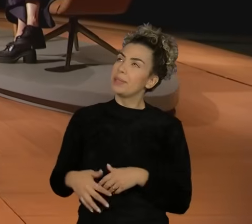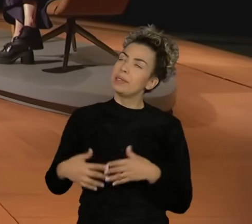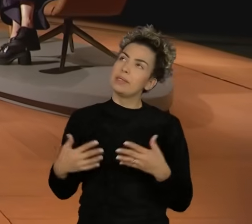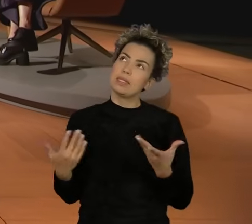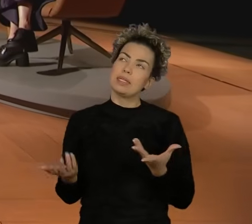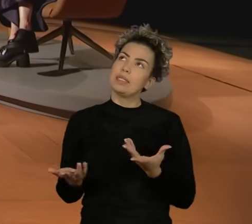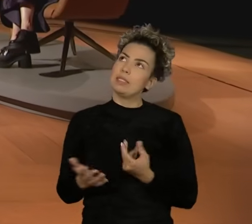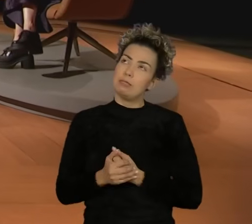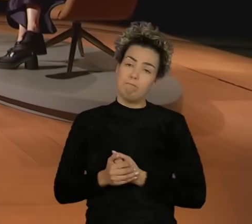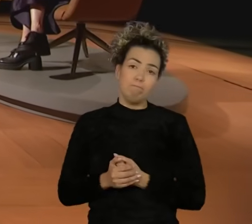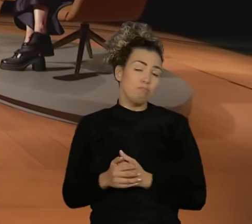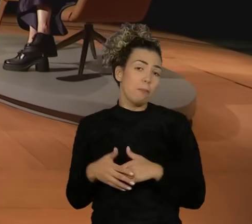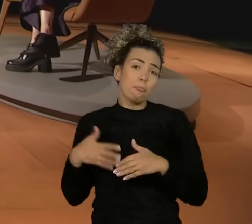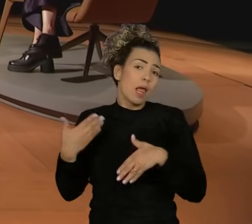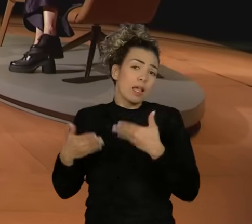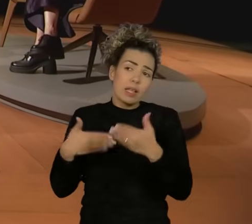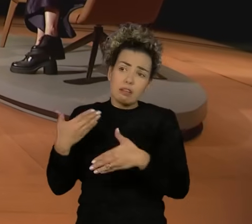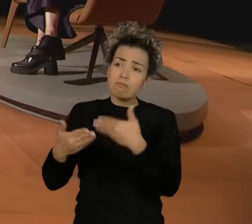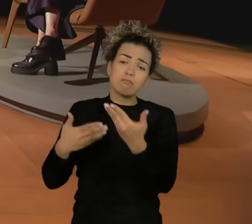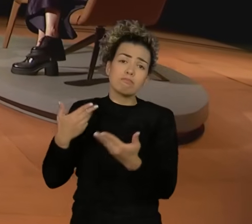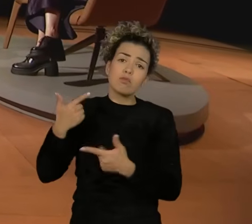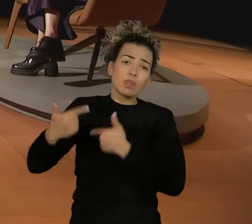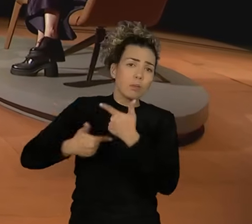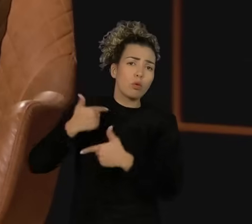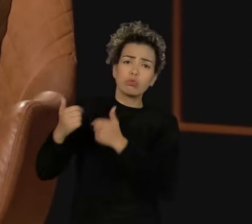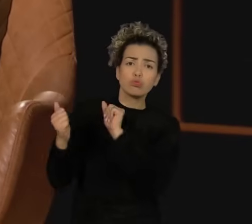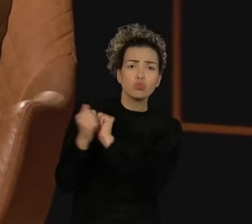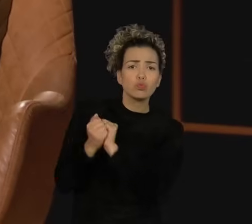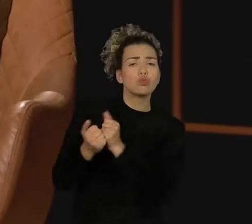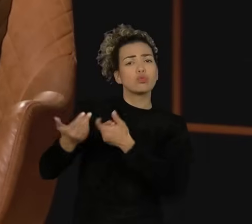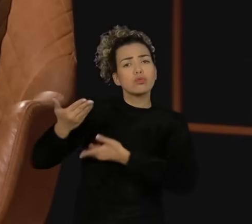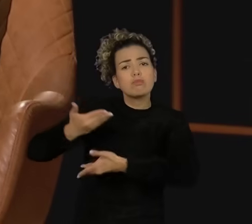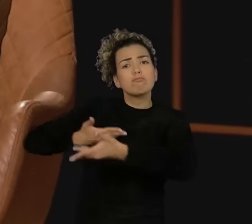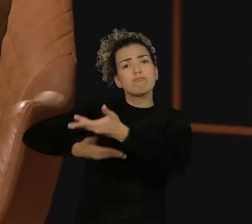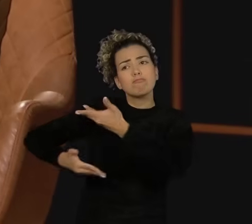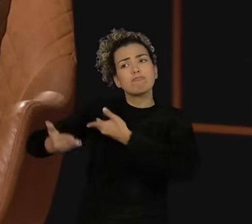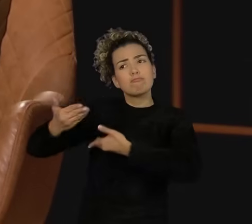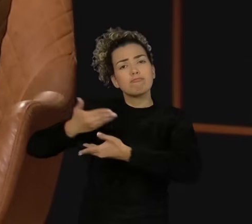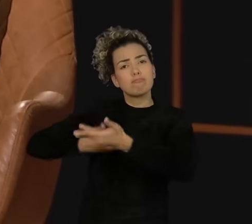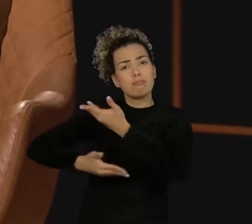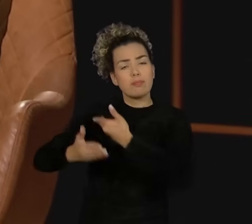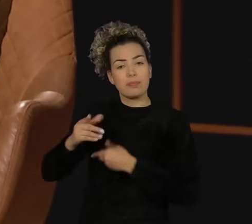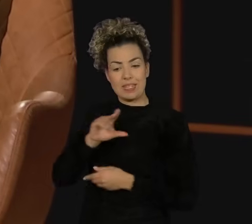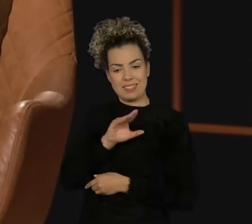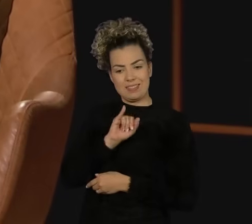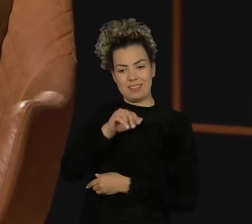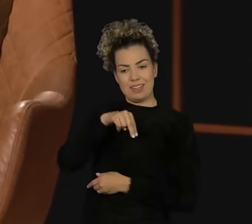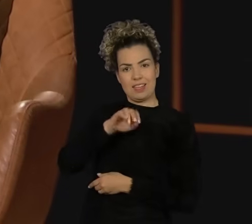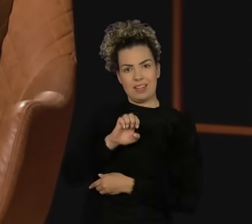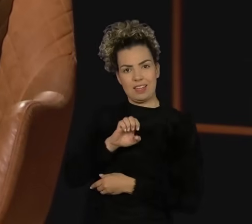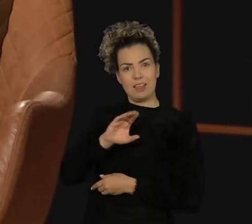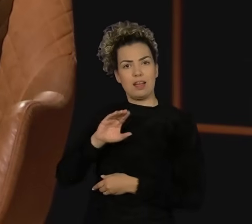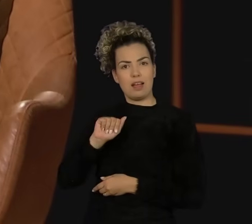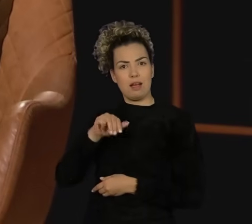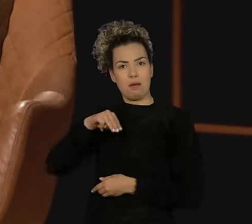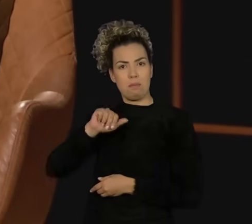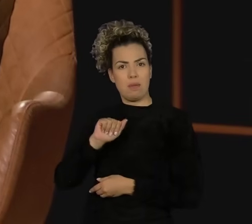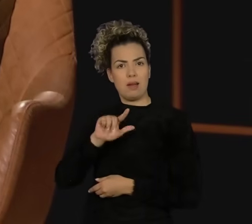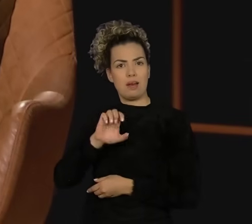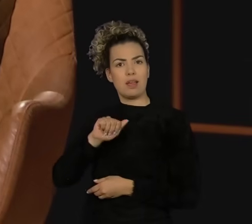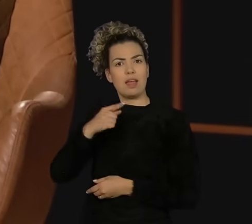e aí a gente começou a trabalhar juntos, com o Cine Camaleão, que era uma peça que falava sobre o cinema da Boca do Lixo.